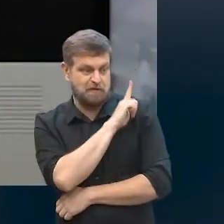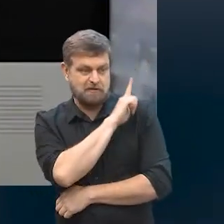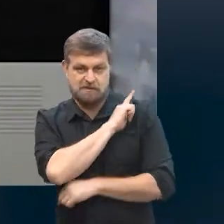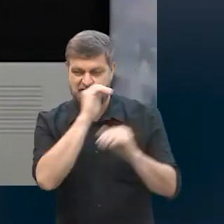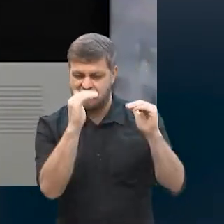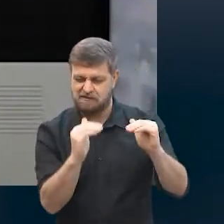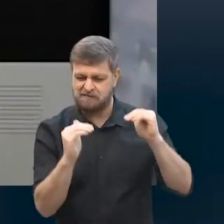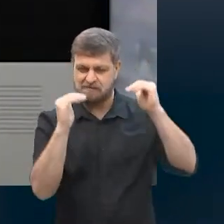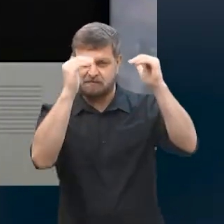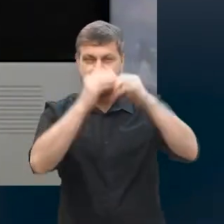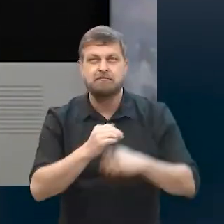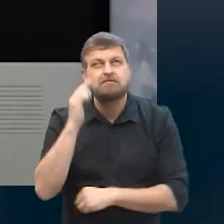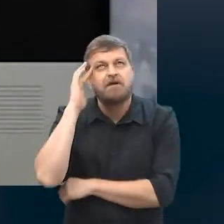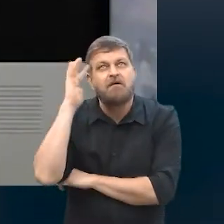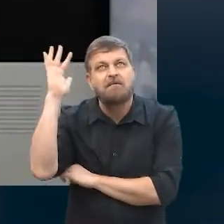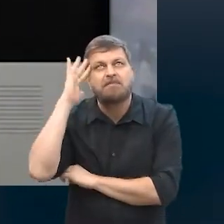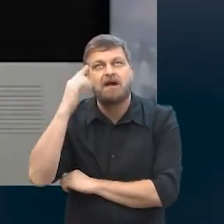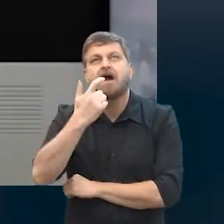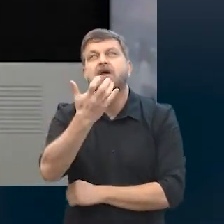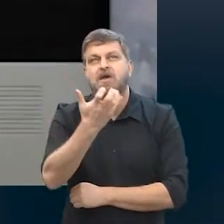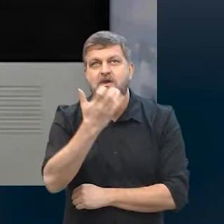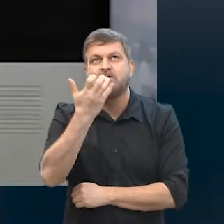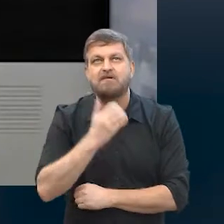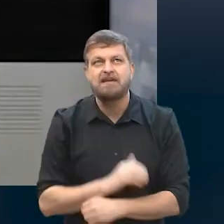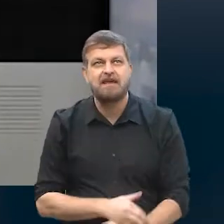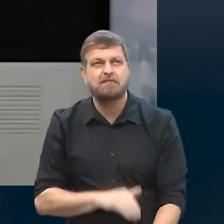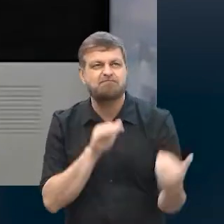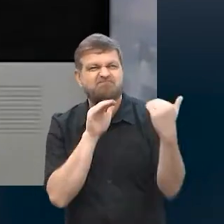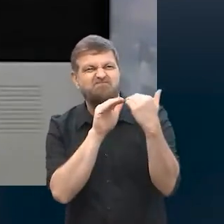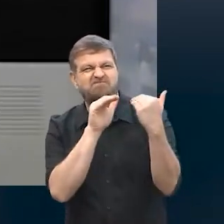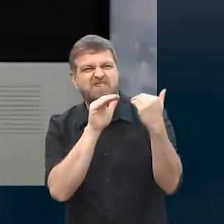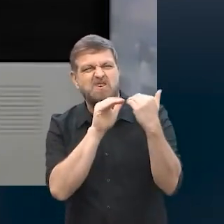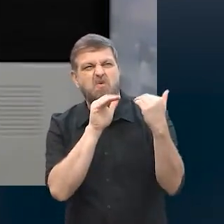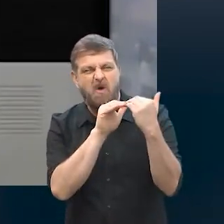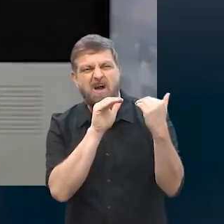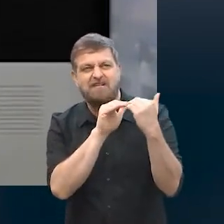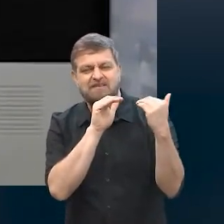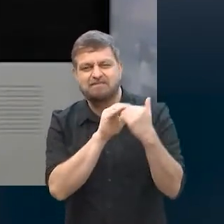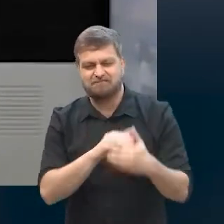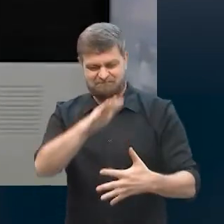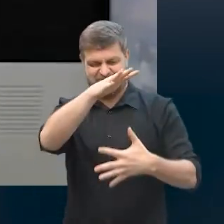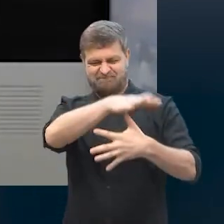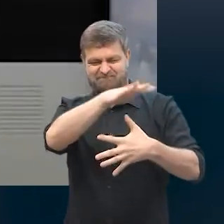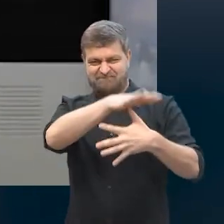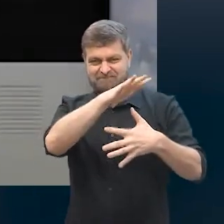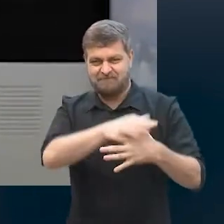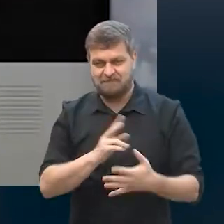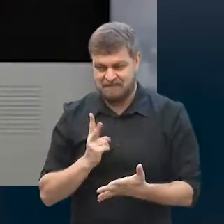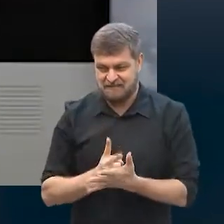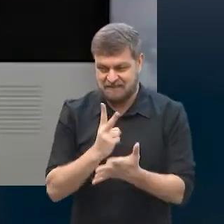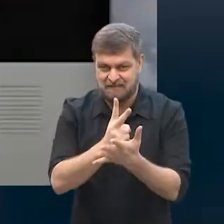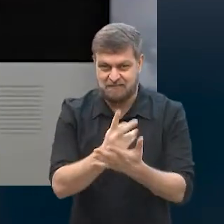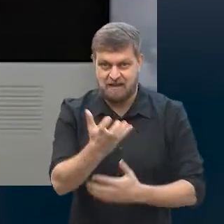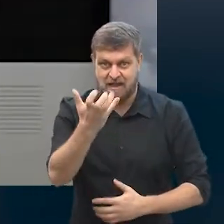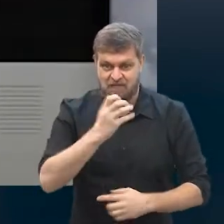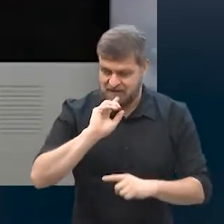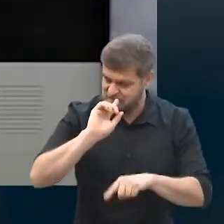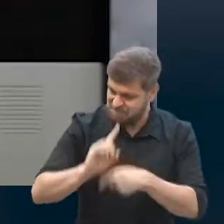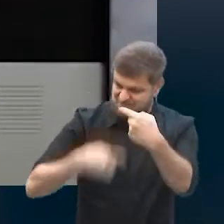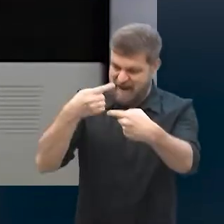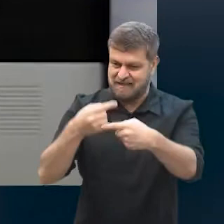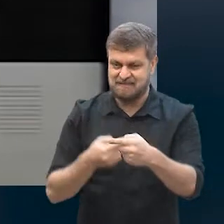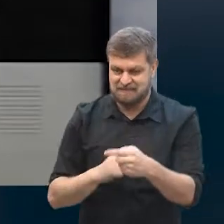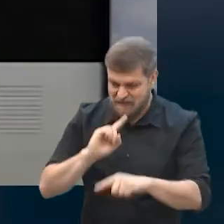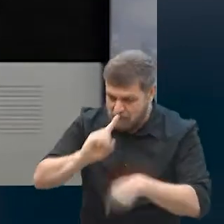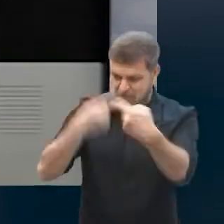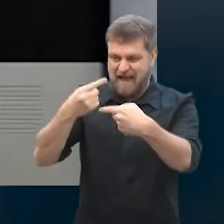superiores, e ficava pensando, olha, eu quero chegar em tal posição. E cada vez que eu chegava, eu falava, não, agora eu quero a outra